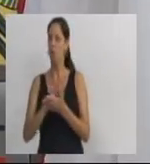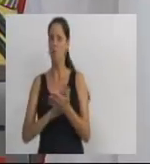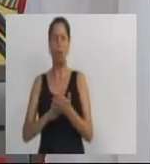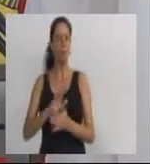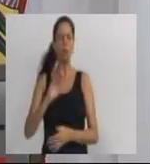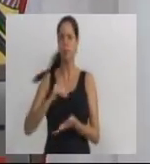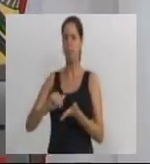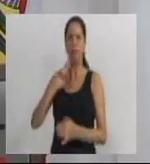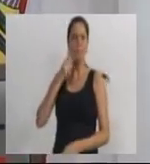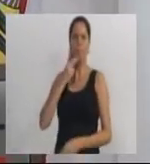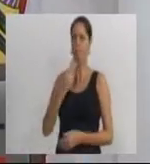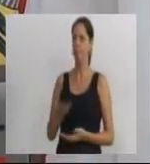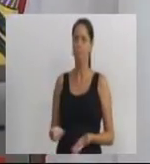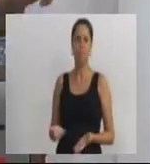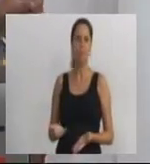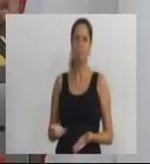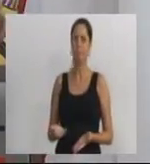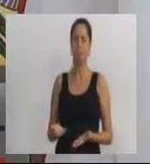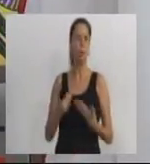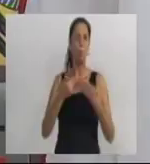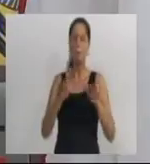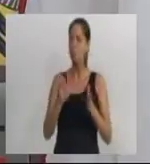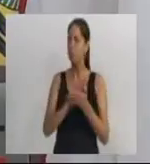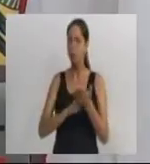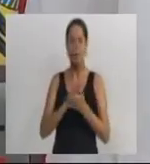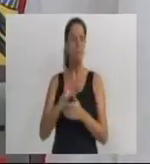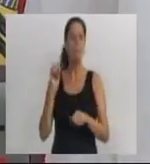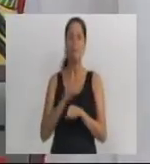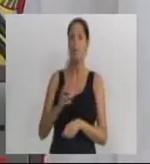Luqueta. Não abriu vaga nenhuma.